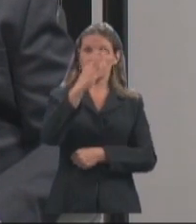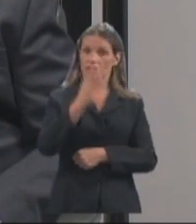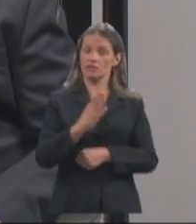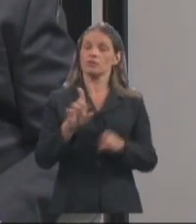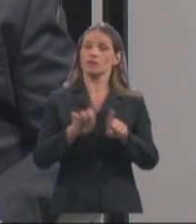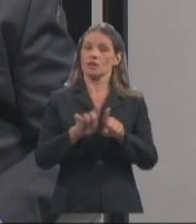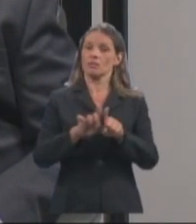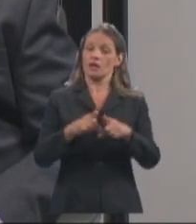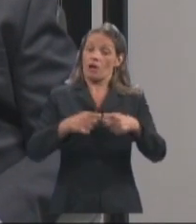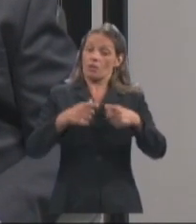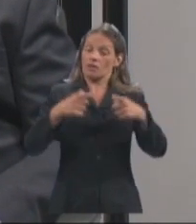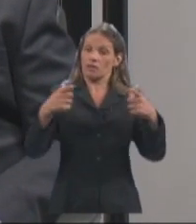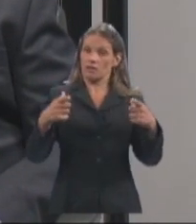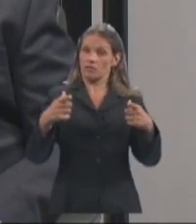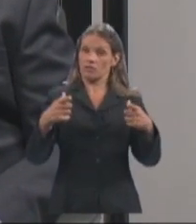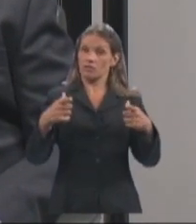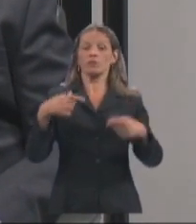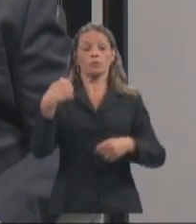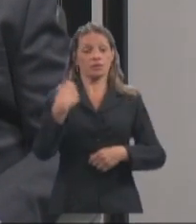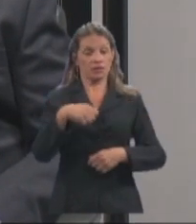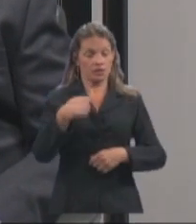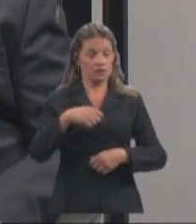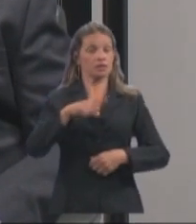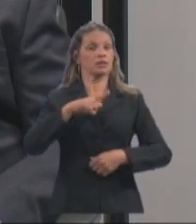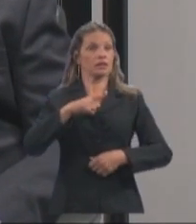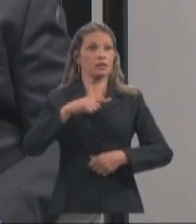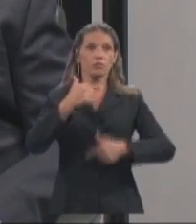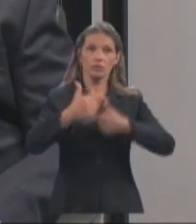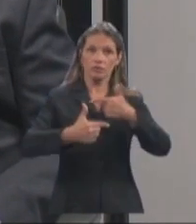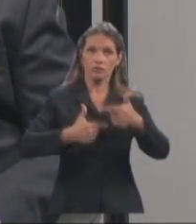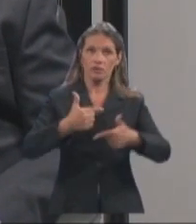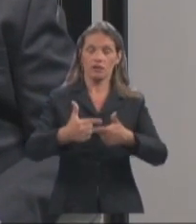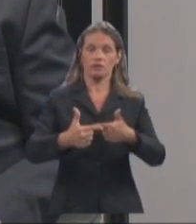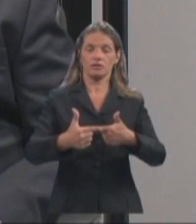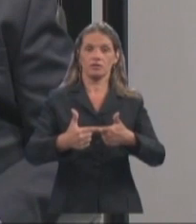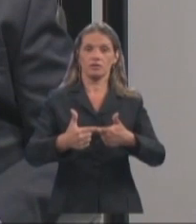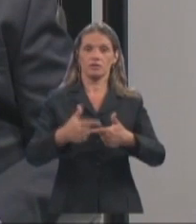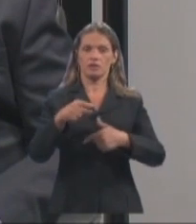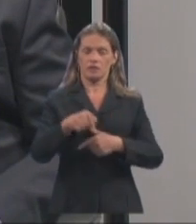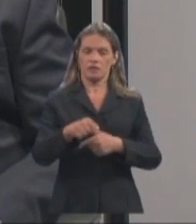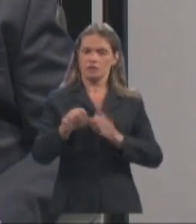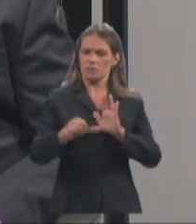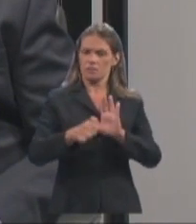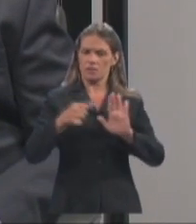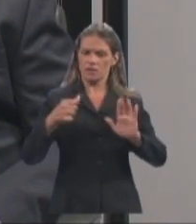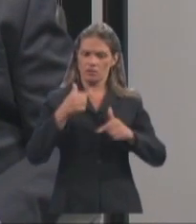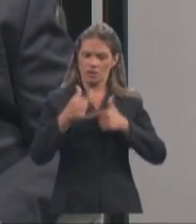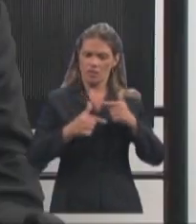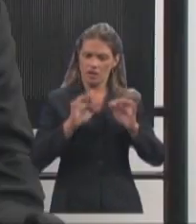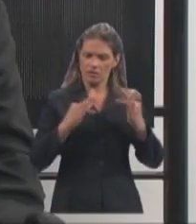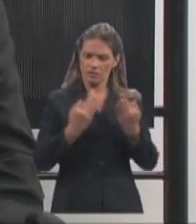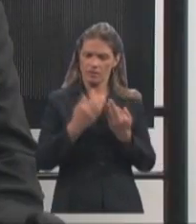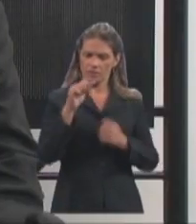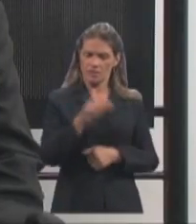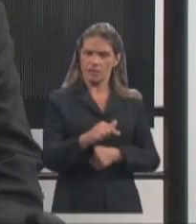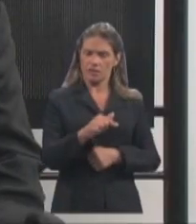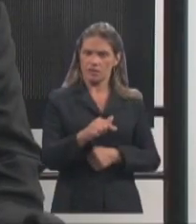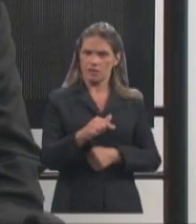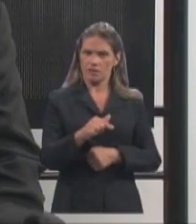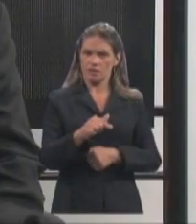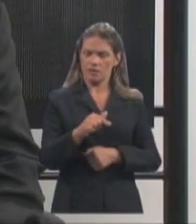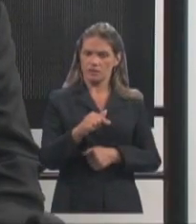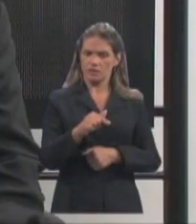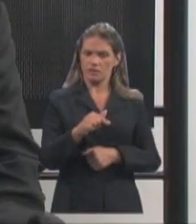e aumentando Então tem que ter uma ação né Eh para que primação da família Então seria